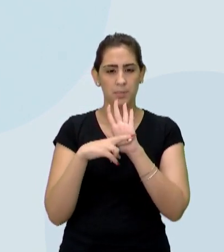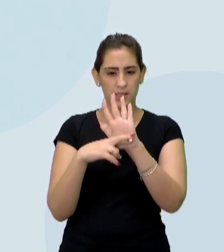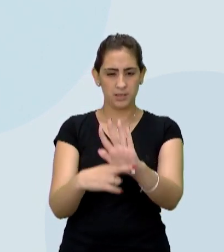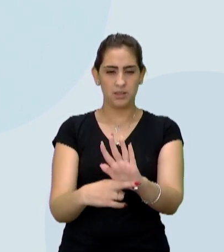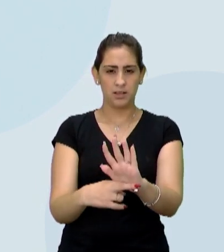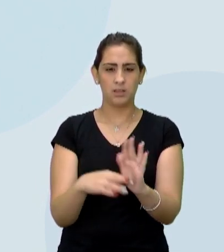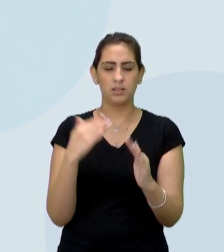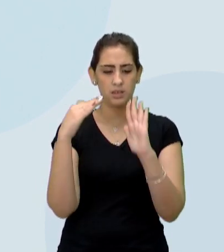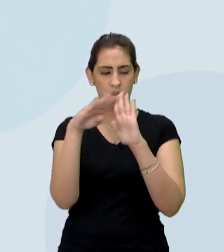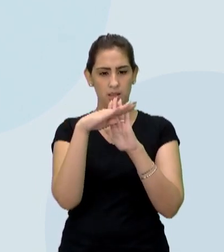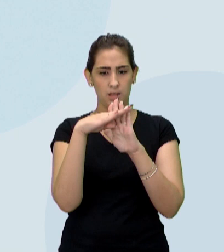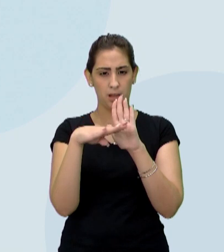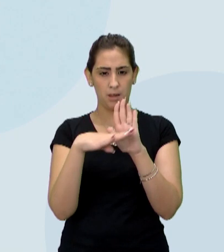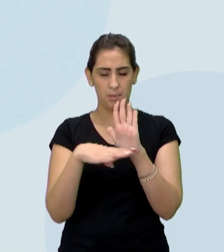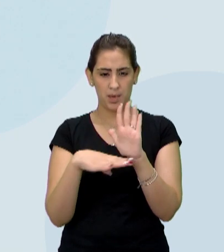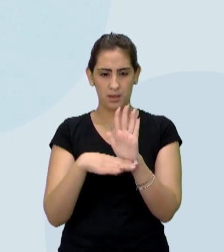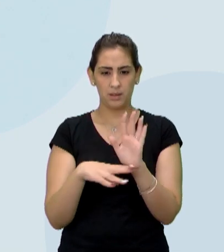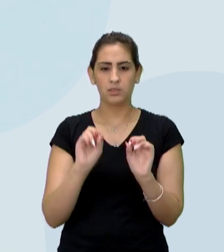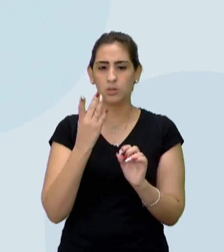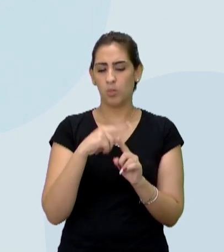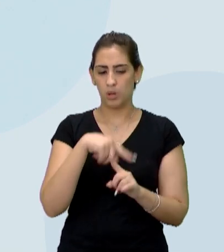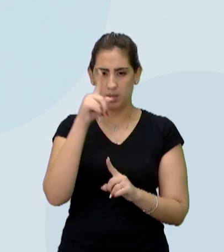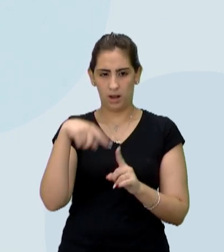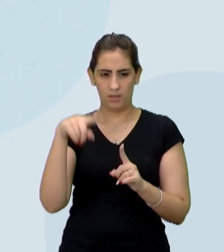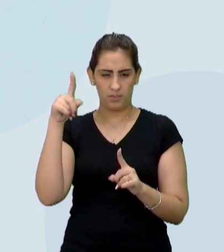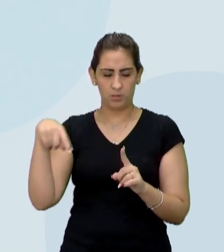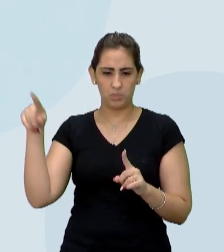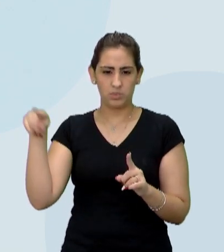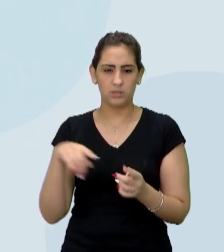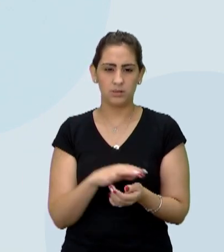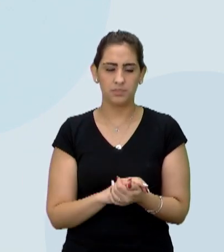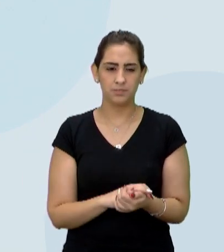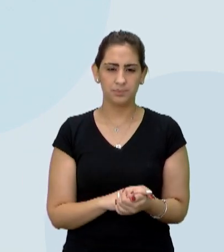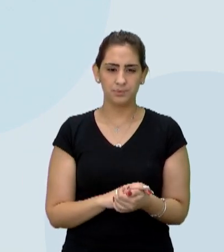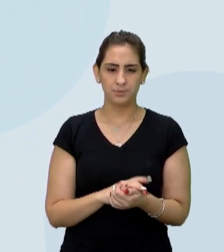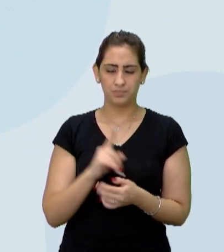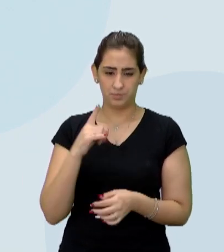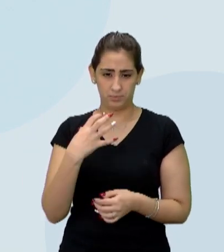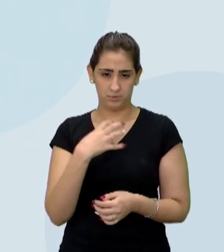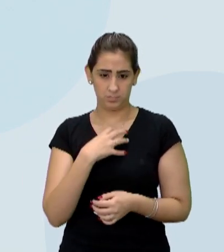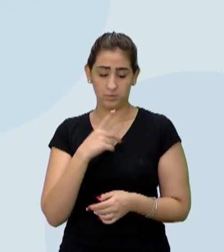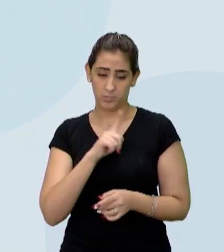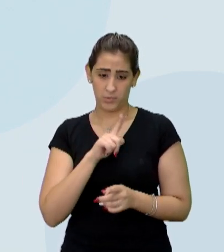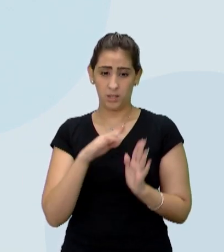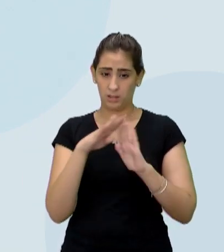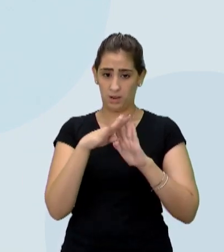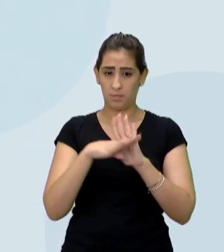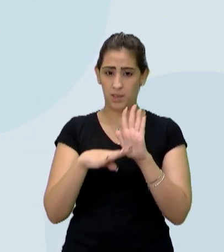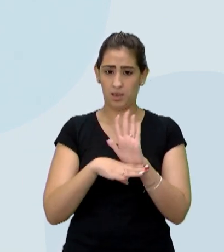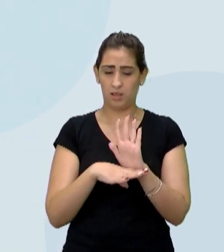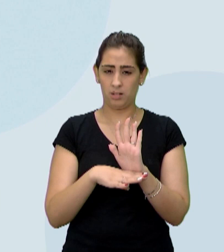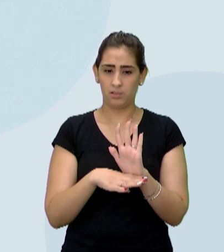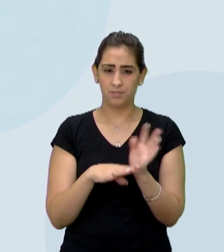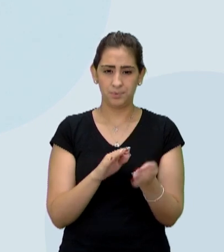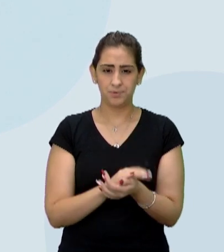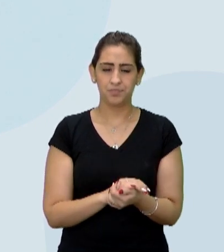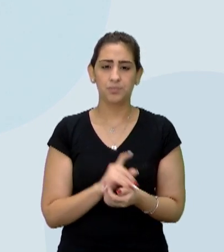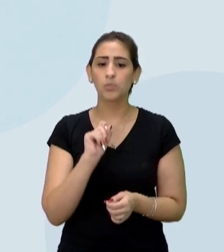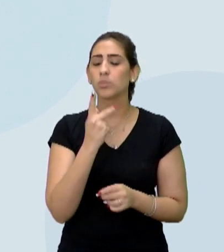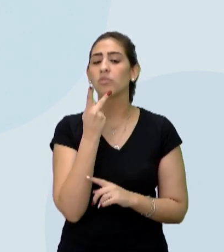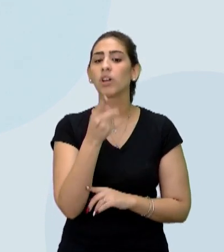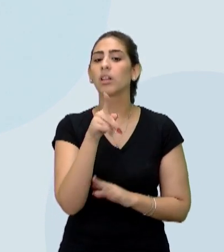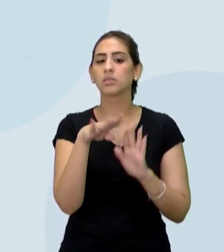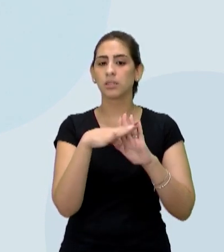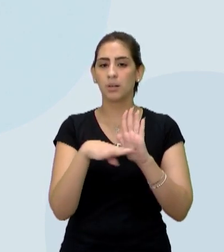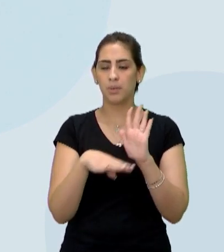em tabelas ou gráficos, né? Nesse caso, nós temos uma tabela, né? O que que diz essa